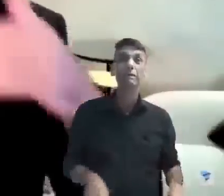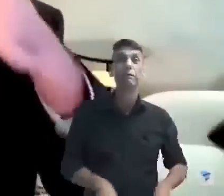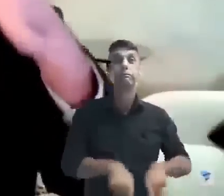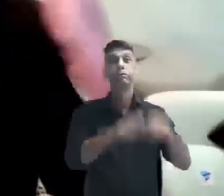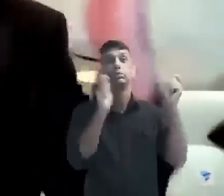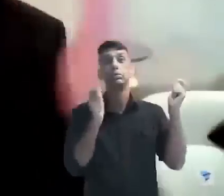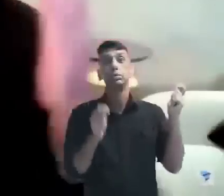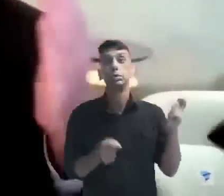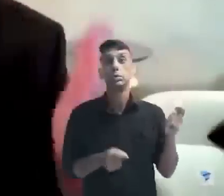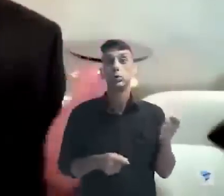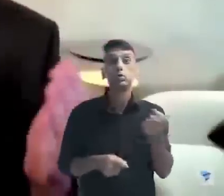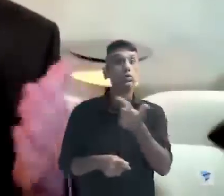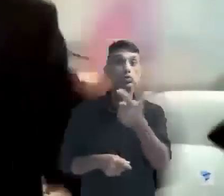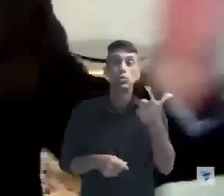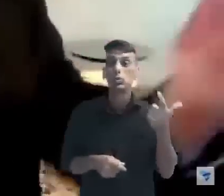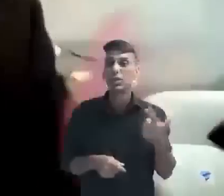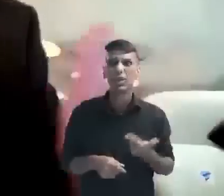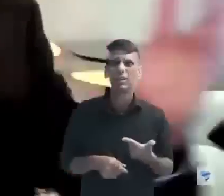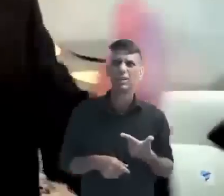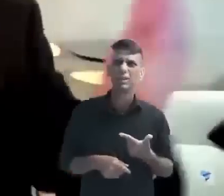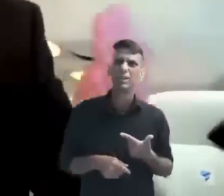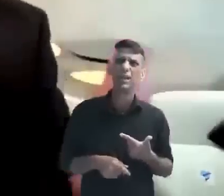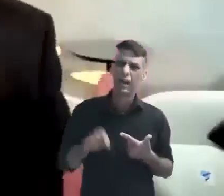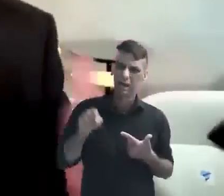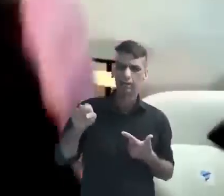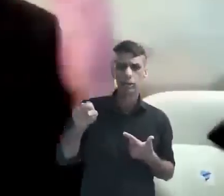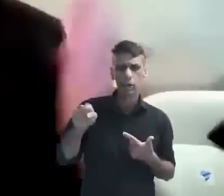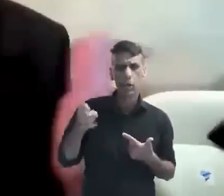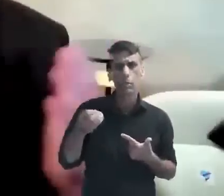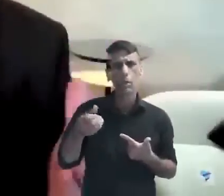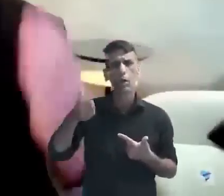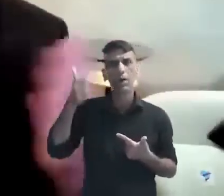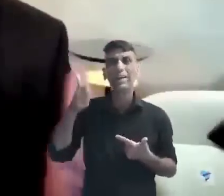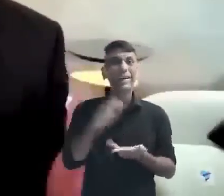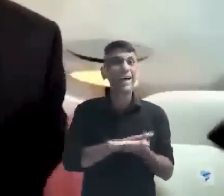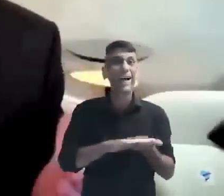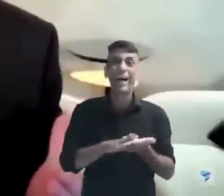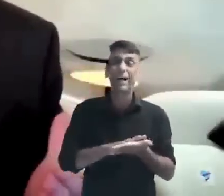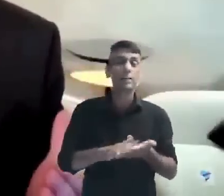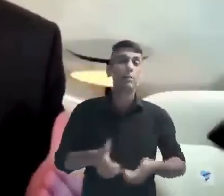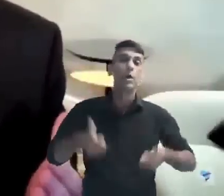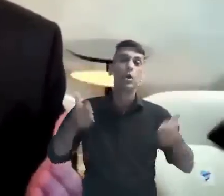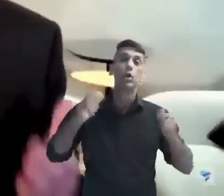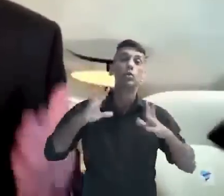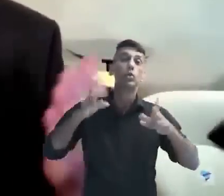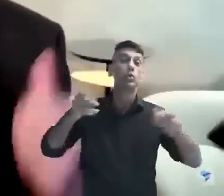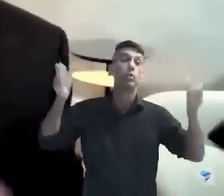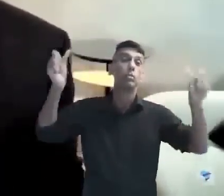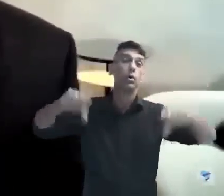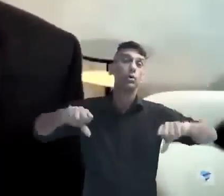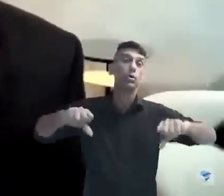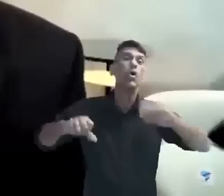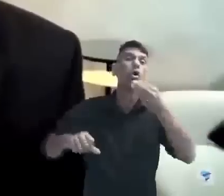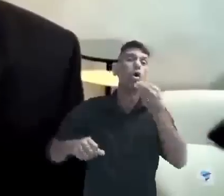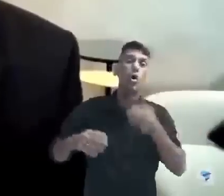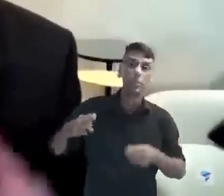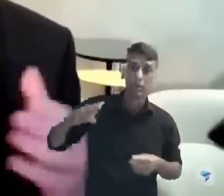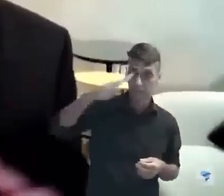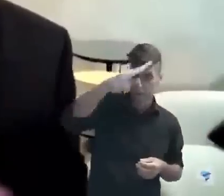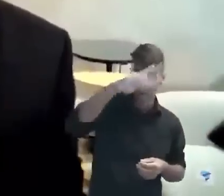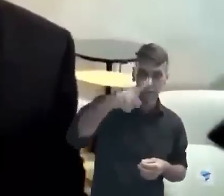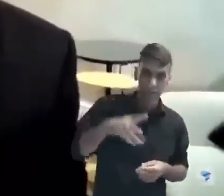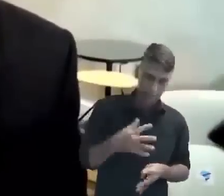sem um ângulo sequer que você diga, não, aqui melhorou um pouco, nada melhorou, tudo piora no Brasil. Como é que ele tem essa